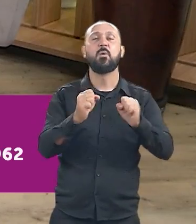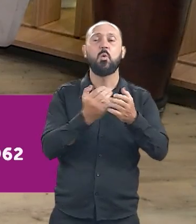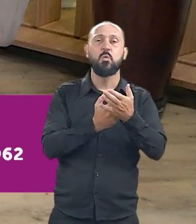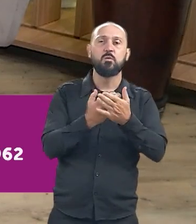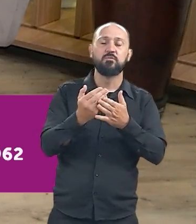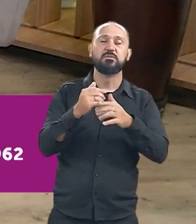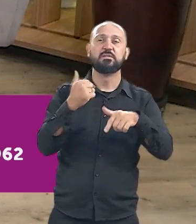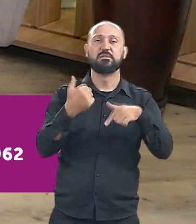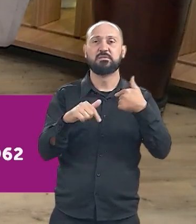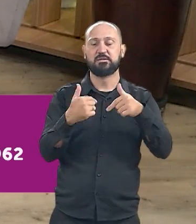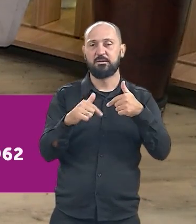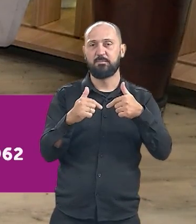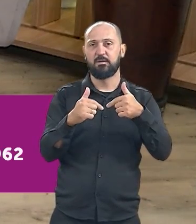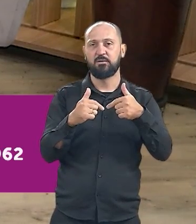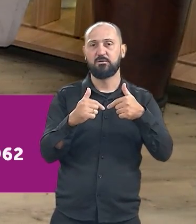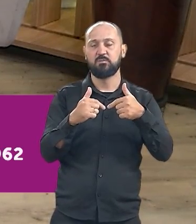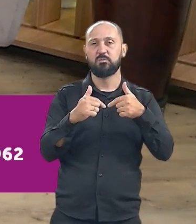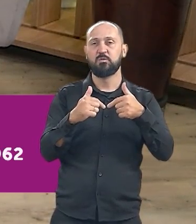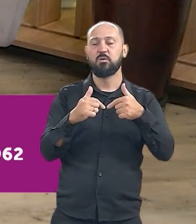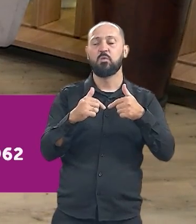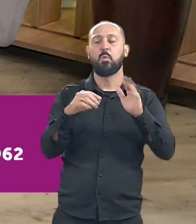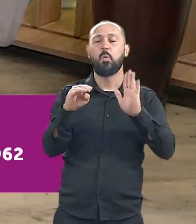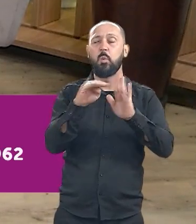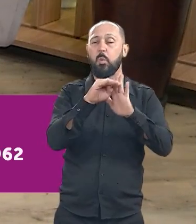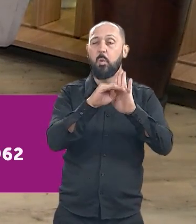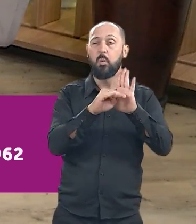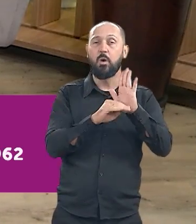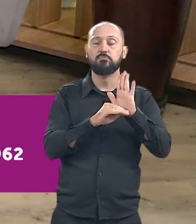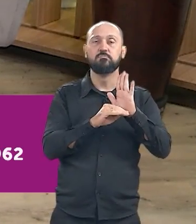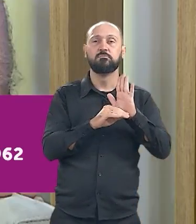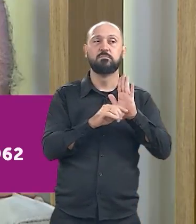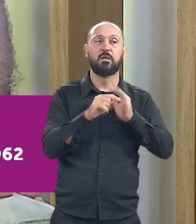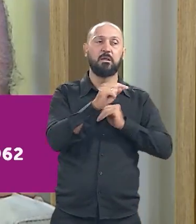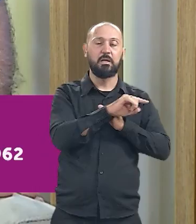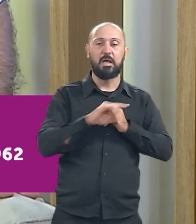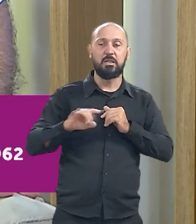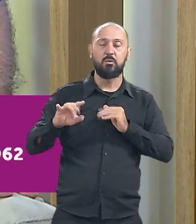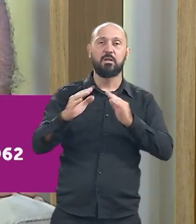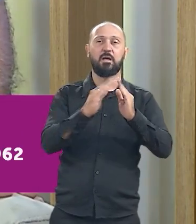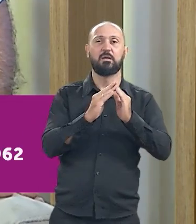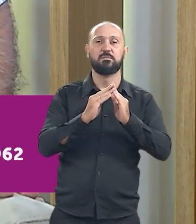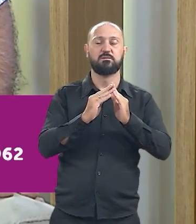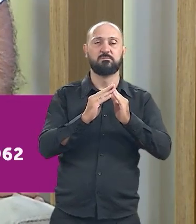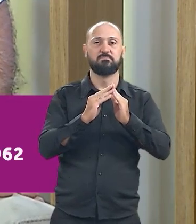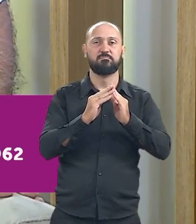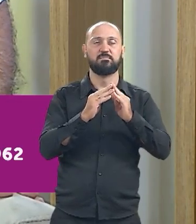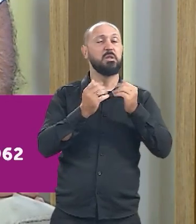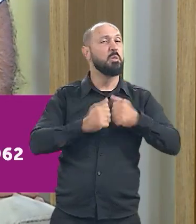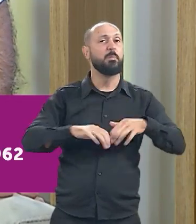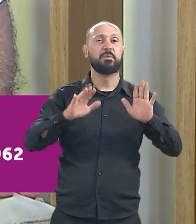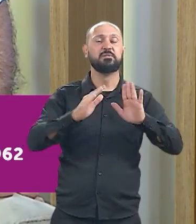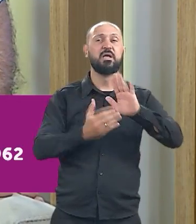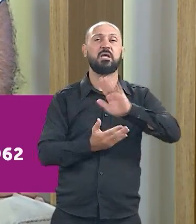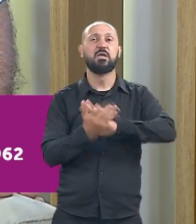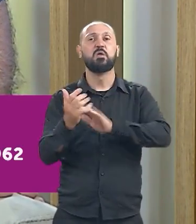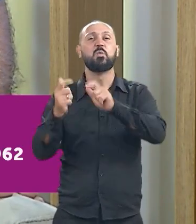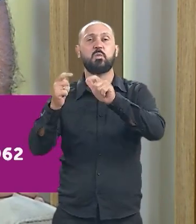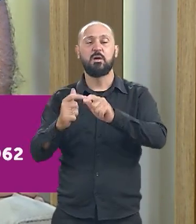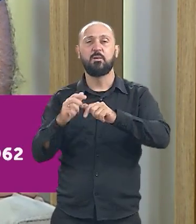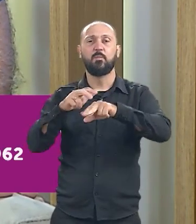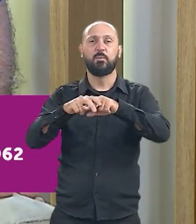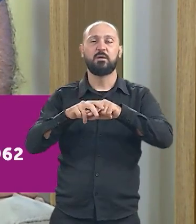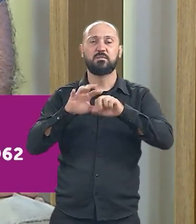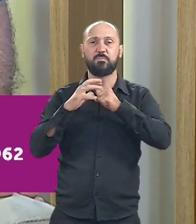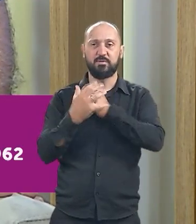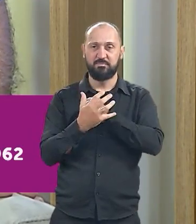os quesitos em casa, para não precisar ir ao posto por causa da pandemia. Né? Então ele faz